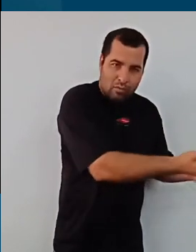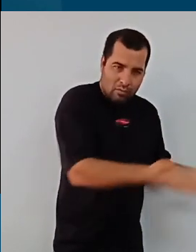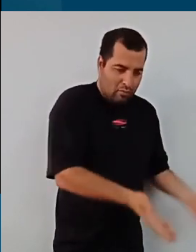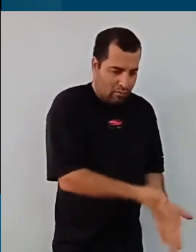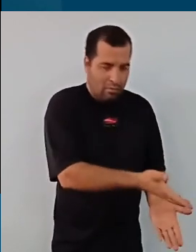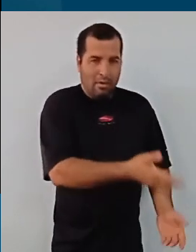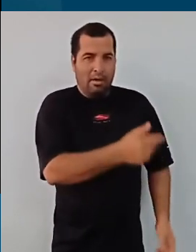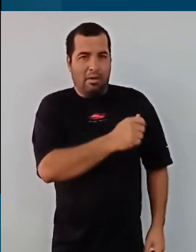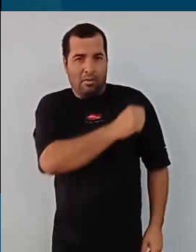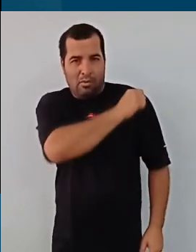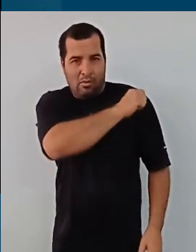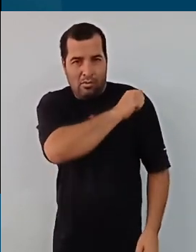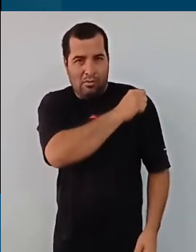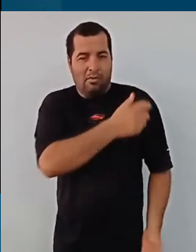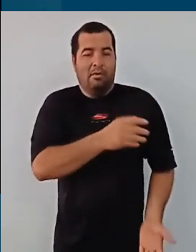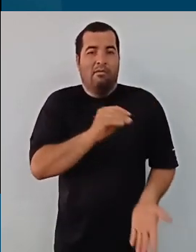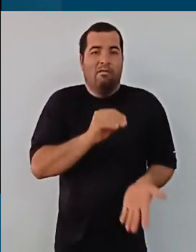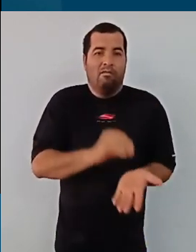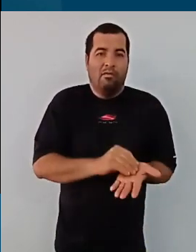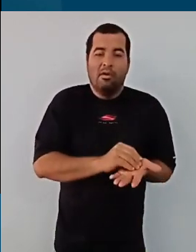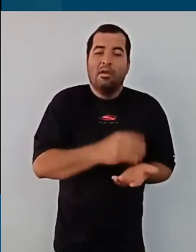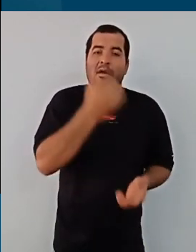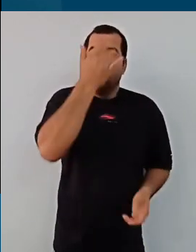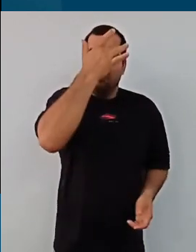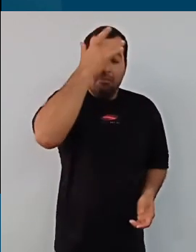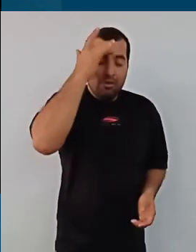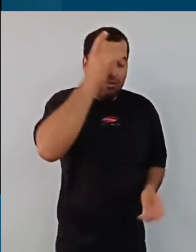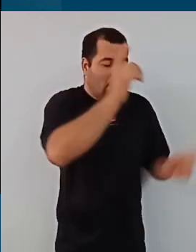de ser humano a ser formado,